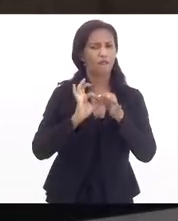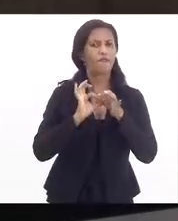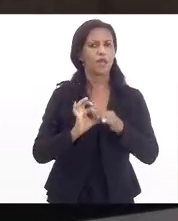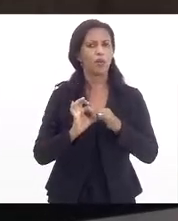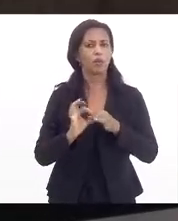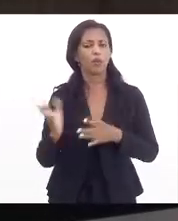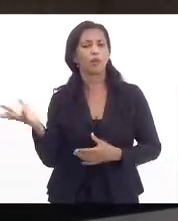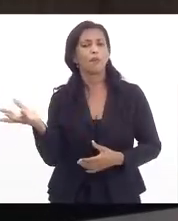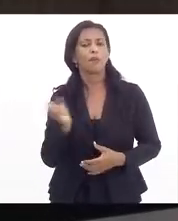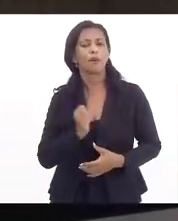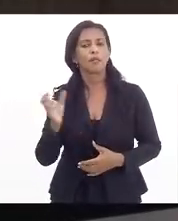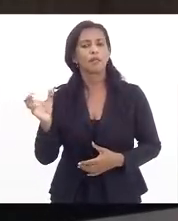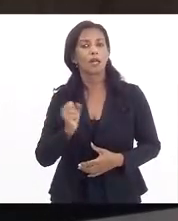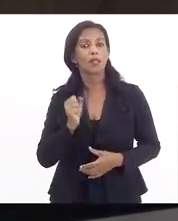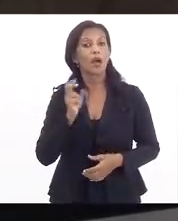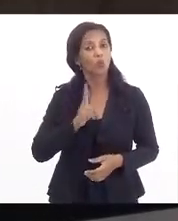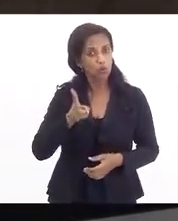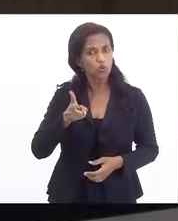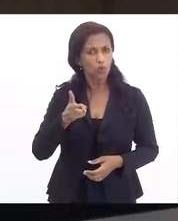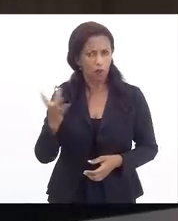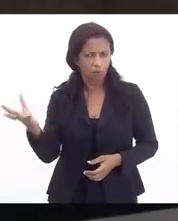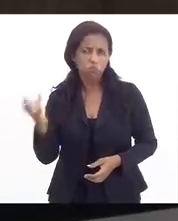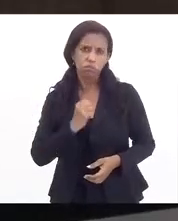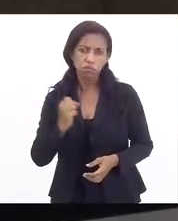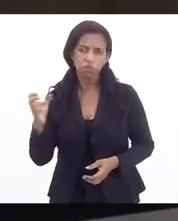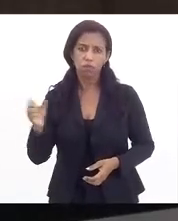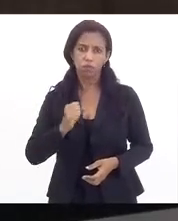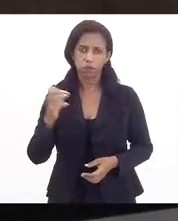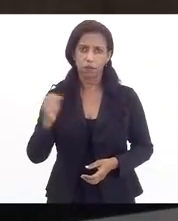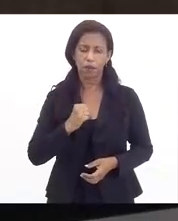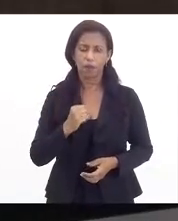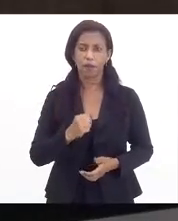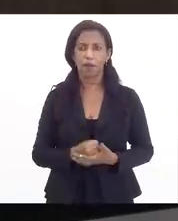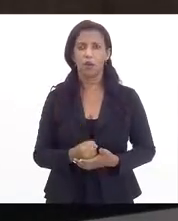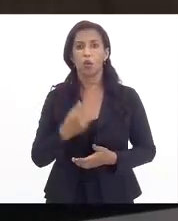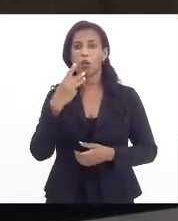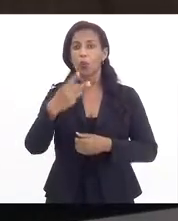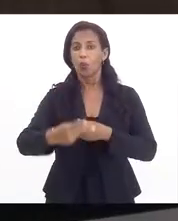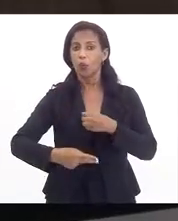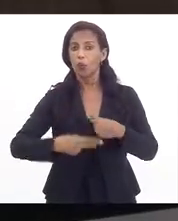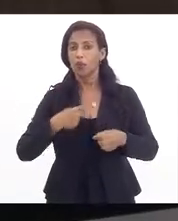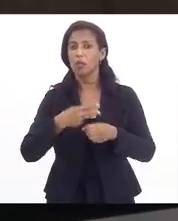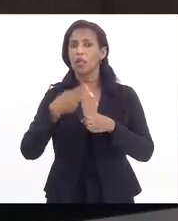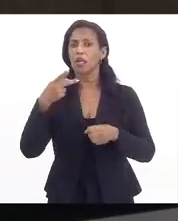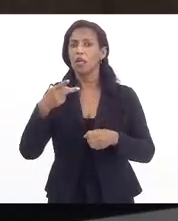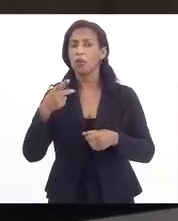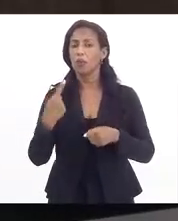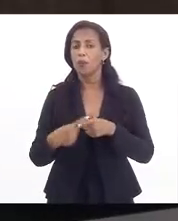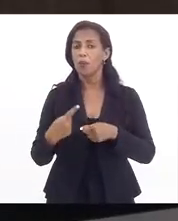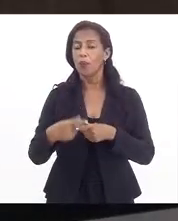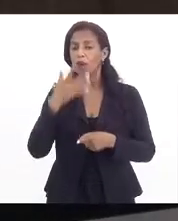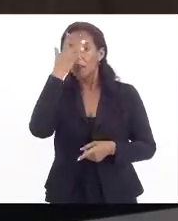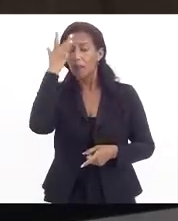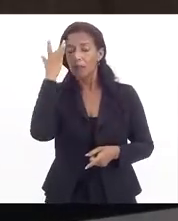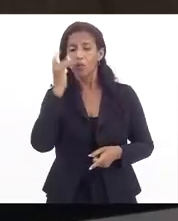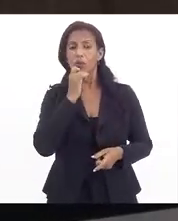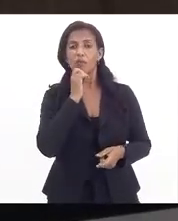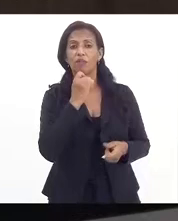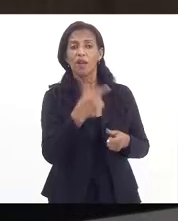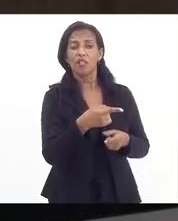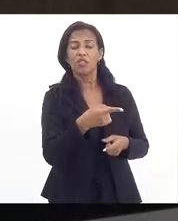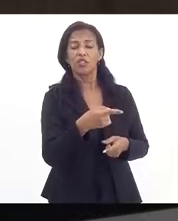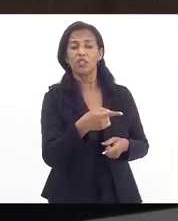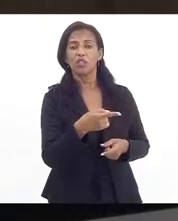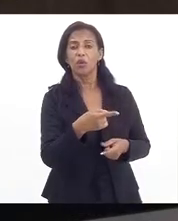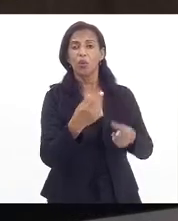e Passarem a receber a continua a continuidade quem dá perdão do treino porque o caso do Servidor que faz o concurso com